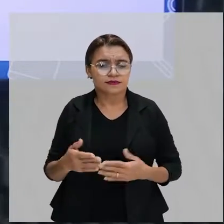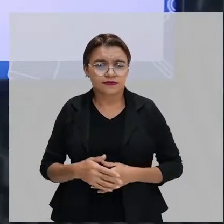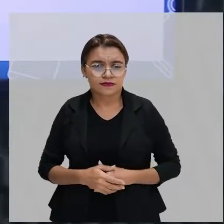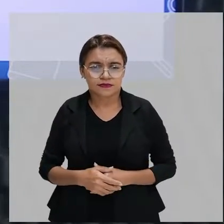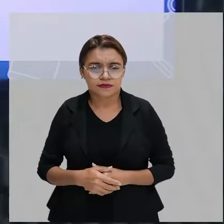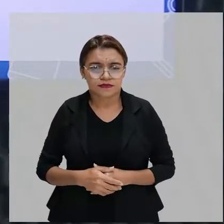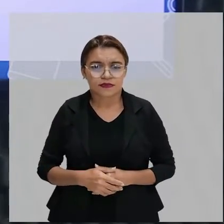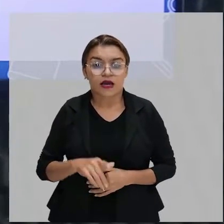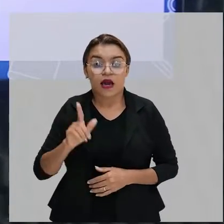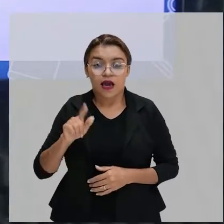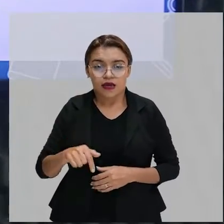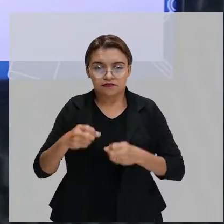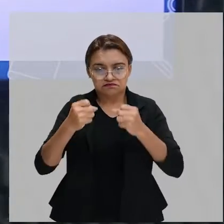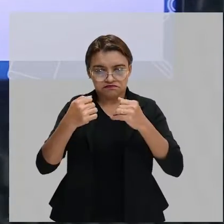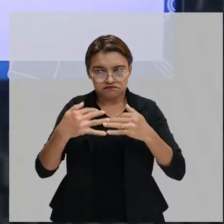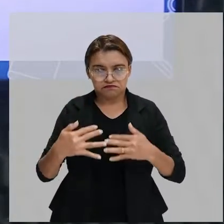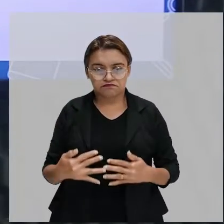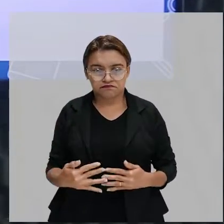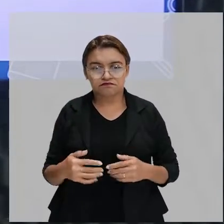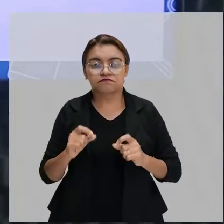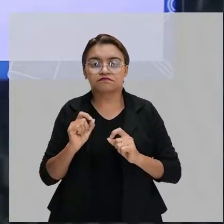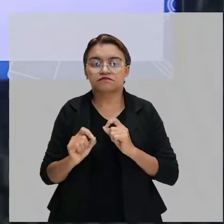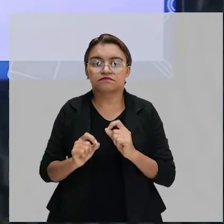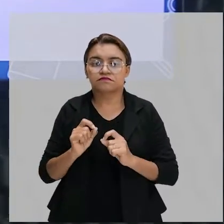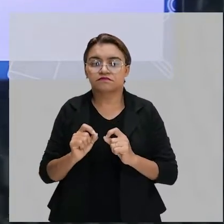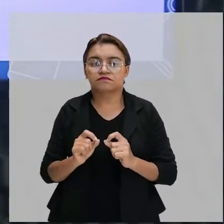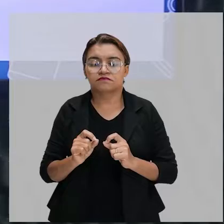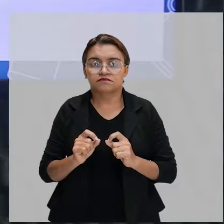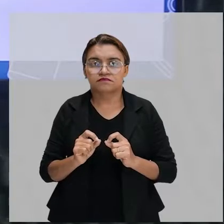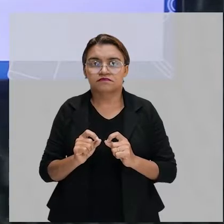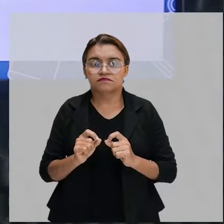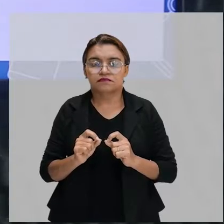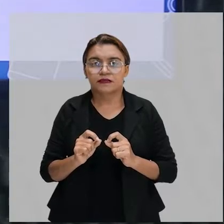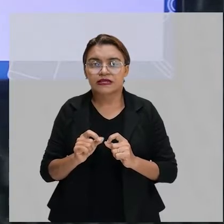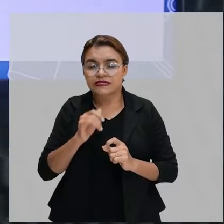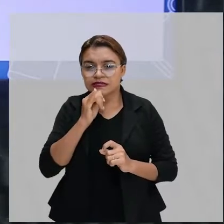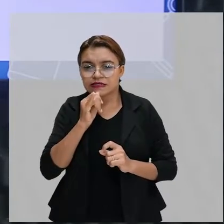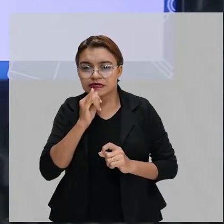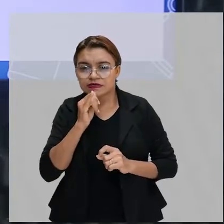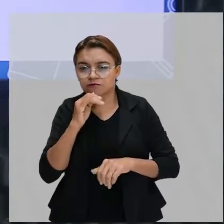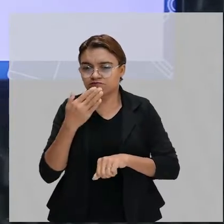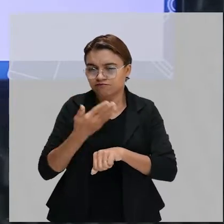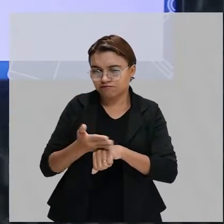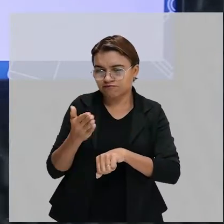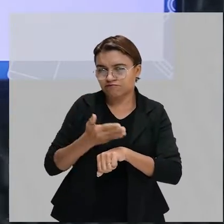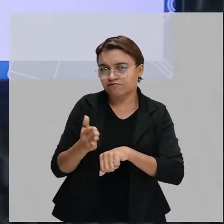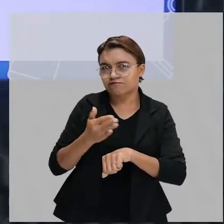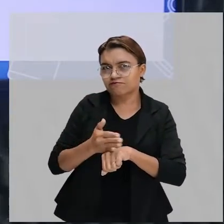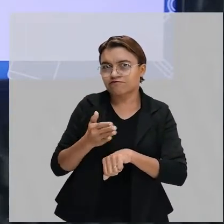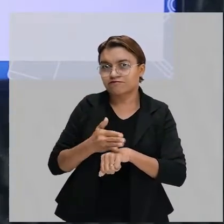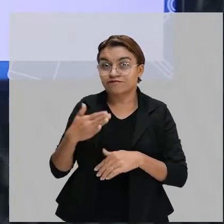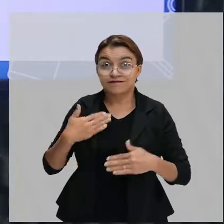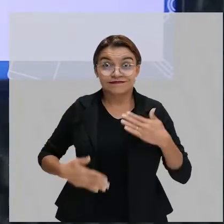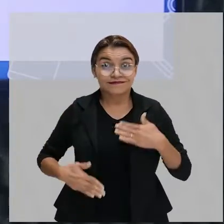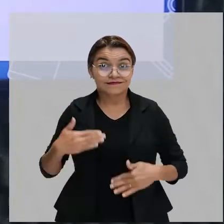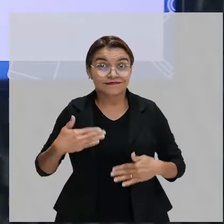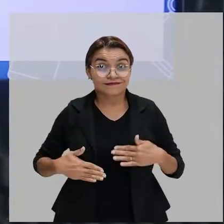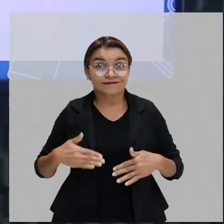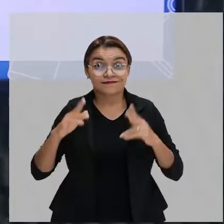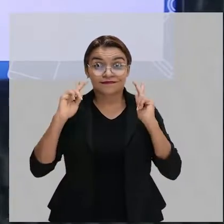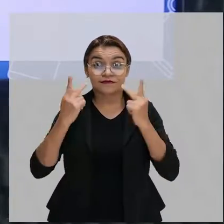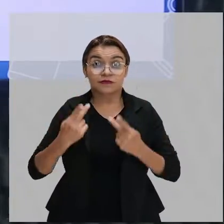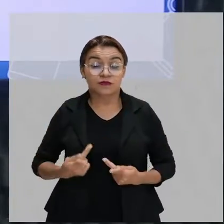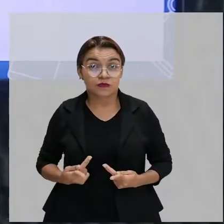então são definidas como todo atributo físico treinável no organismo humano